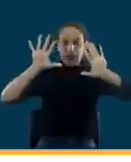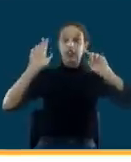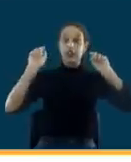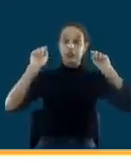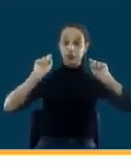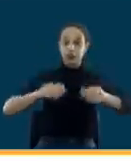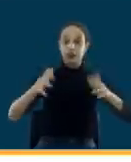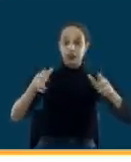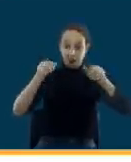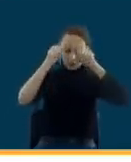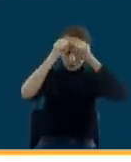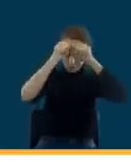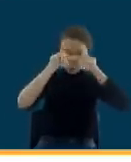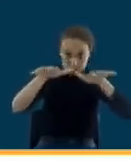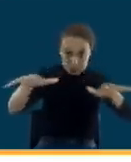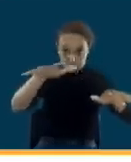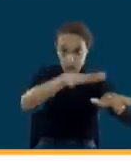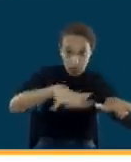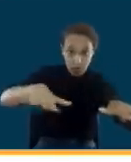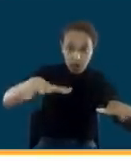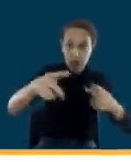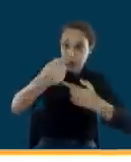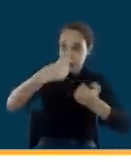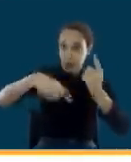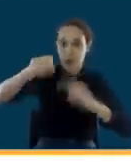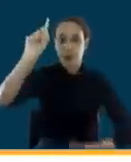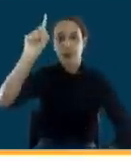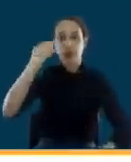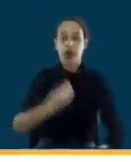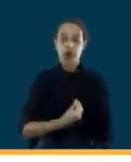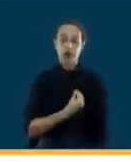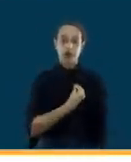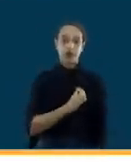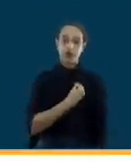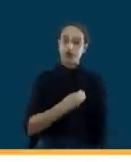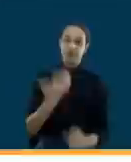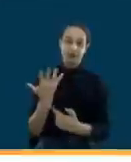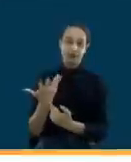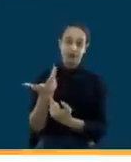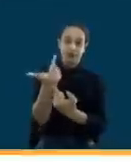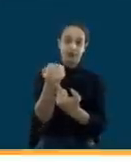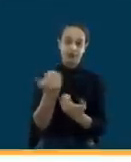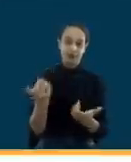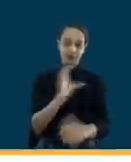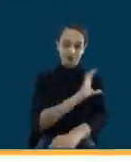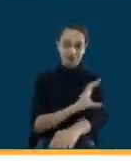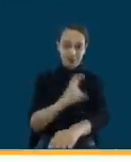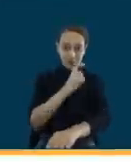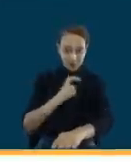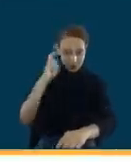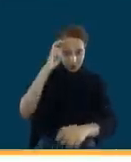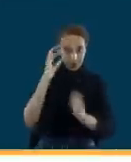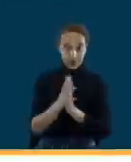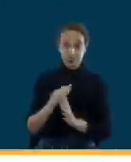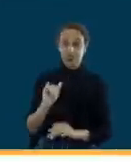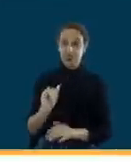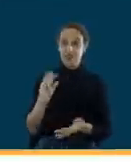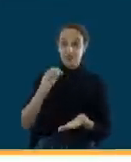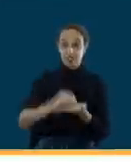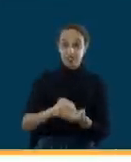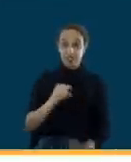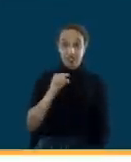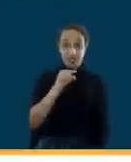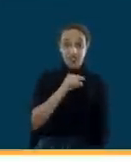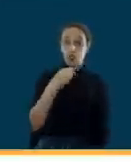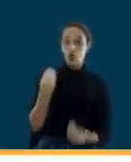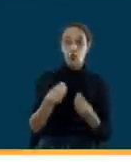revitalizar o mundo da cultura. Porque sem o mundo da cultura, nós não teremos condições de transformar nosso